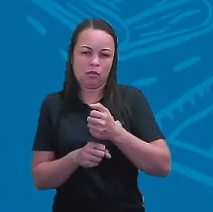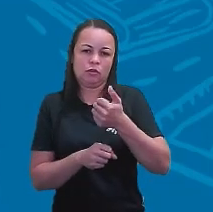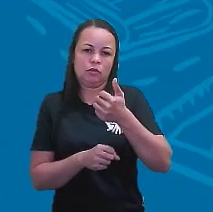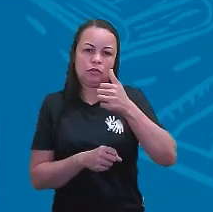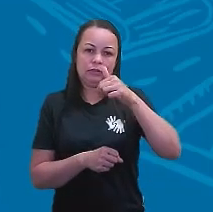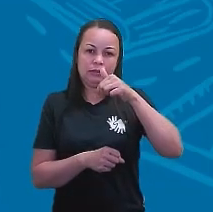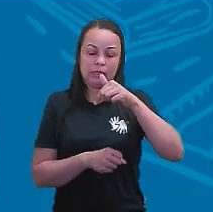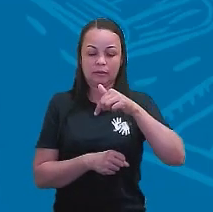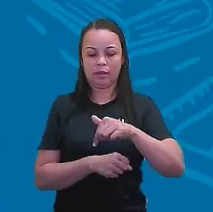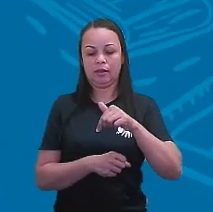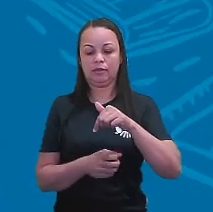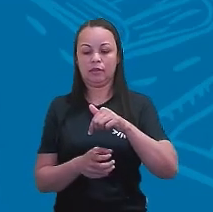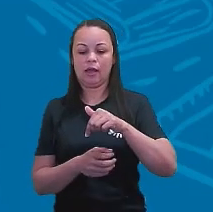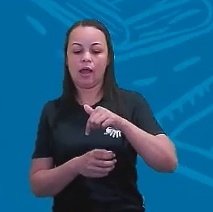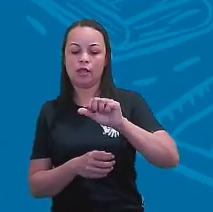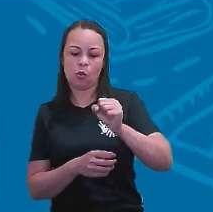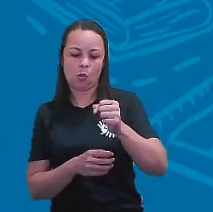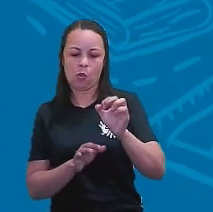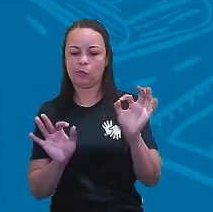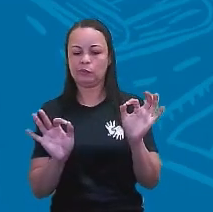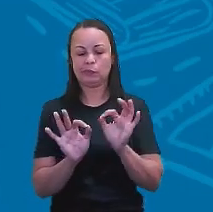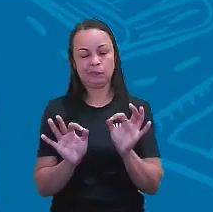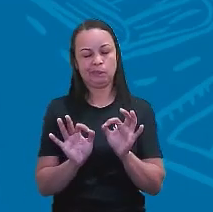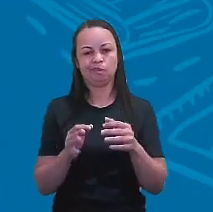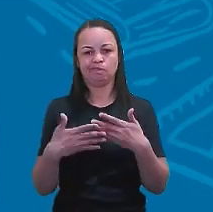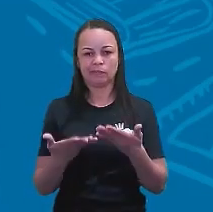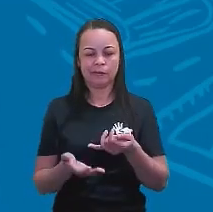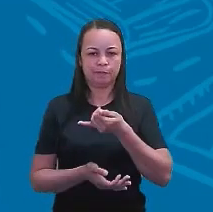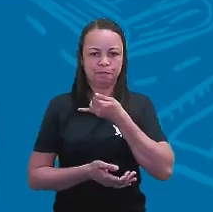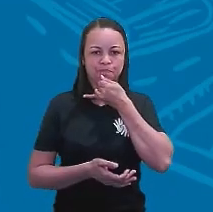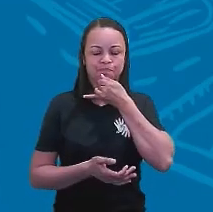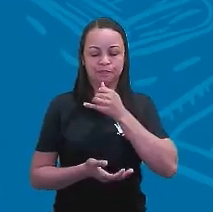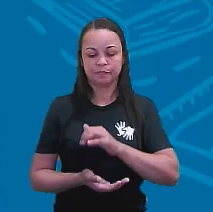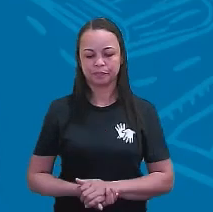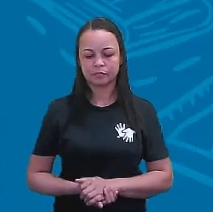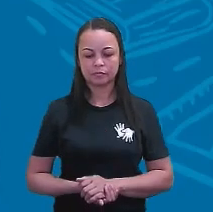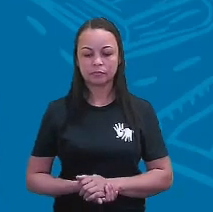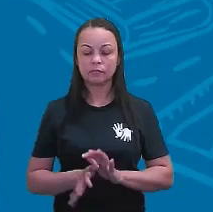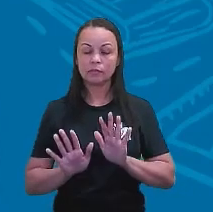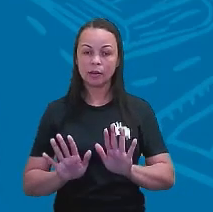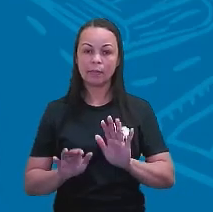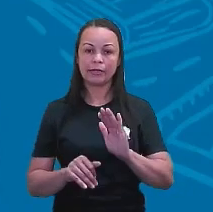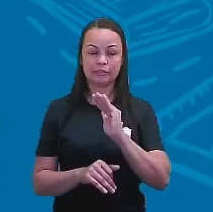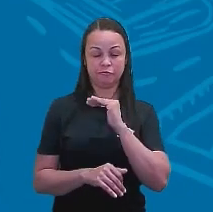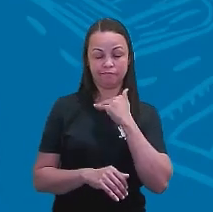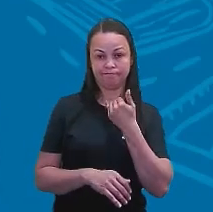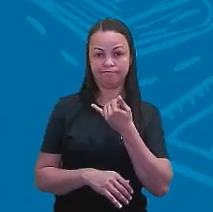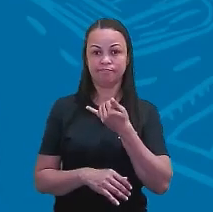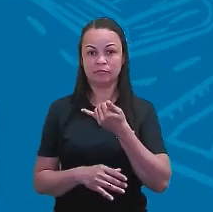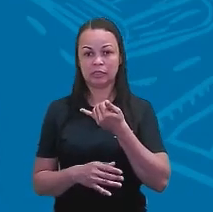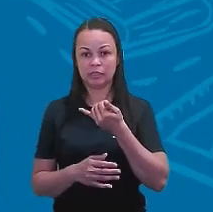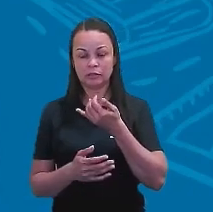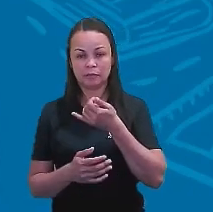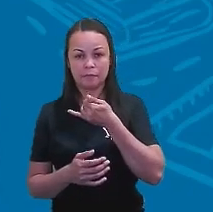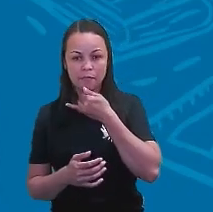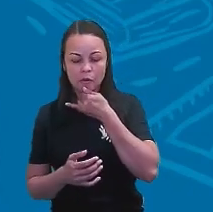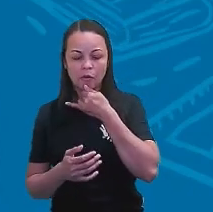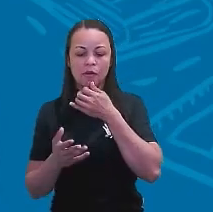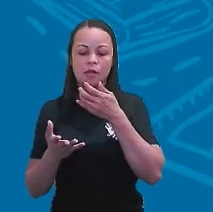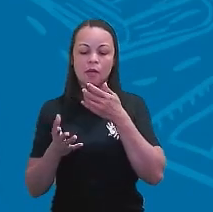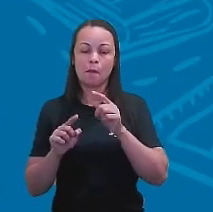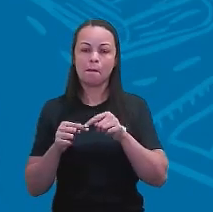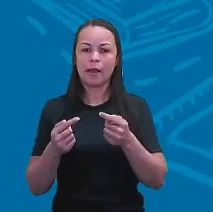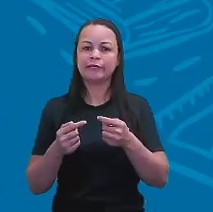anteriores, certo? Bom, falecimento dele aconteceu, infelizmente, mas aí fica o quê?